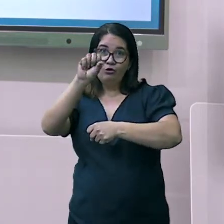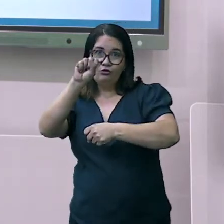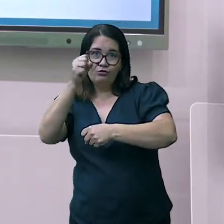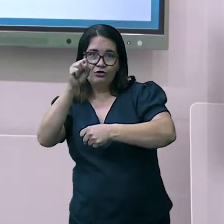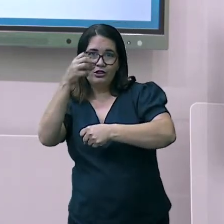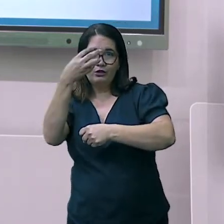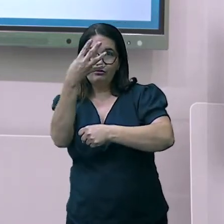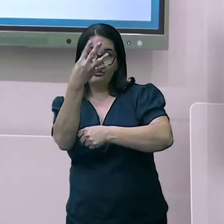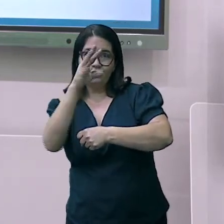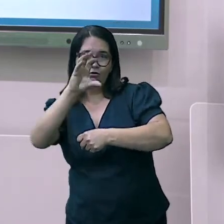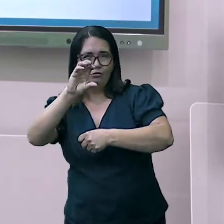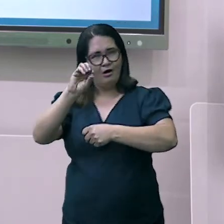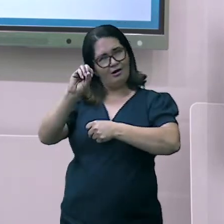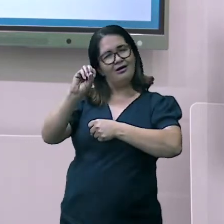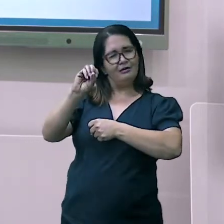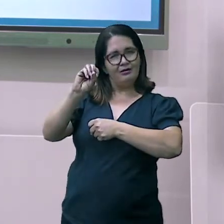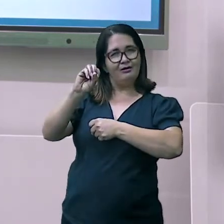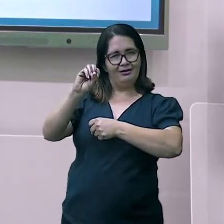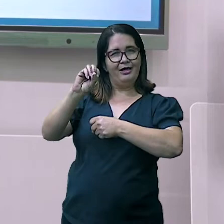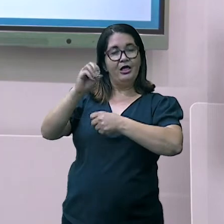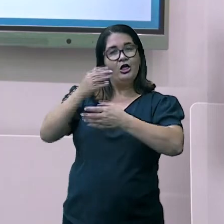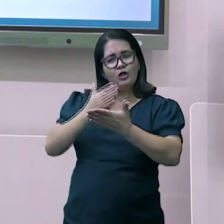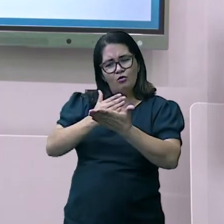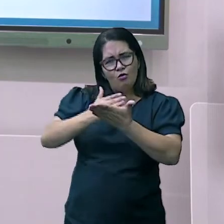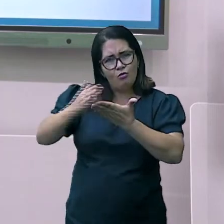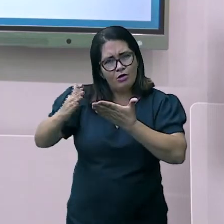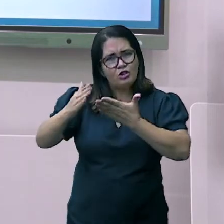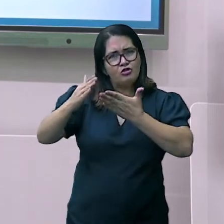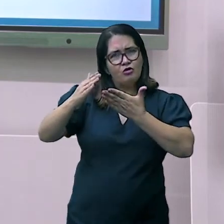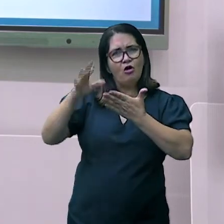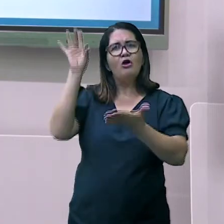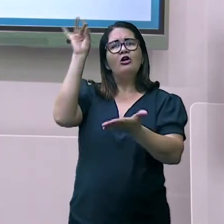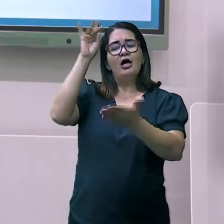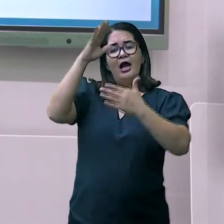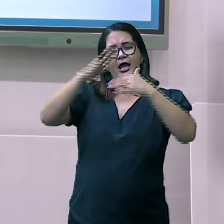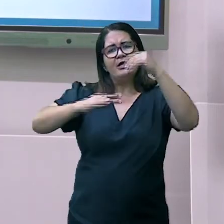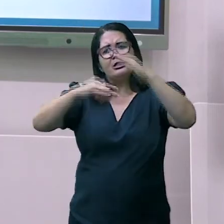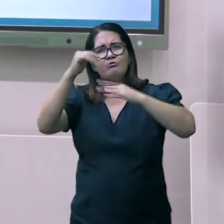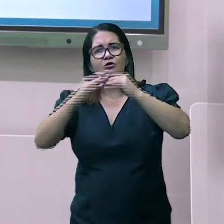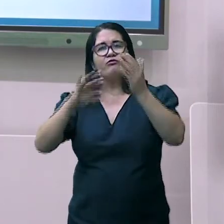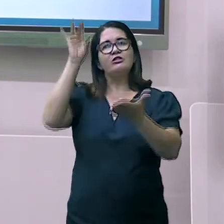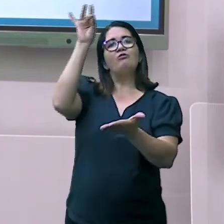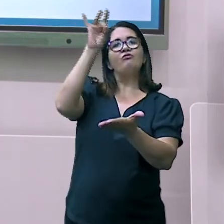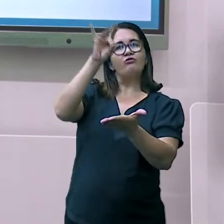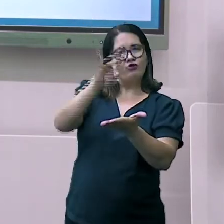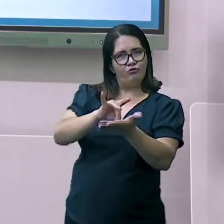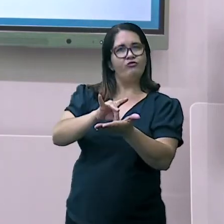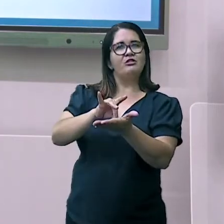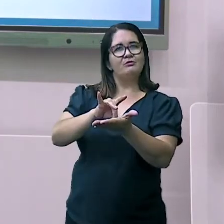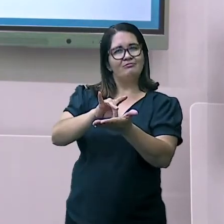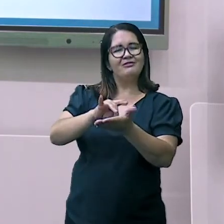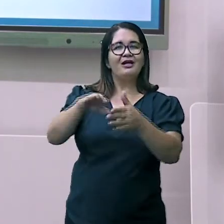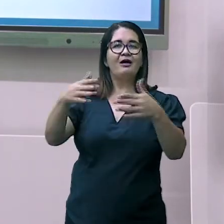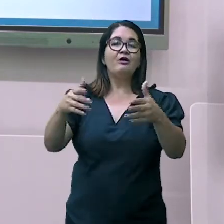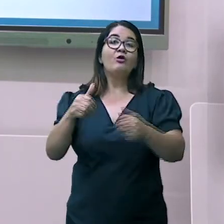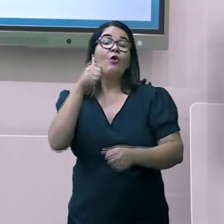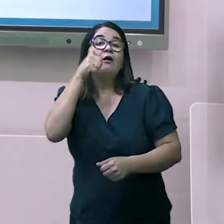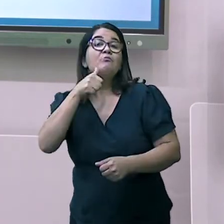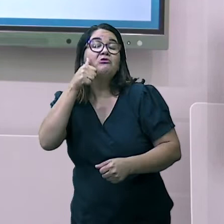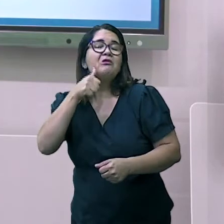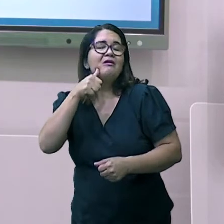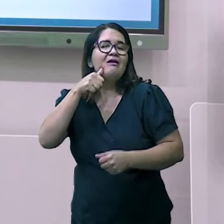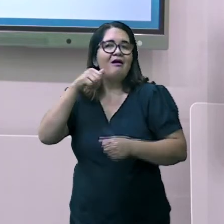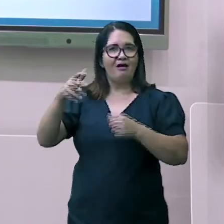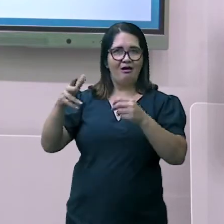1840, quando Florence Nightingale, uma mulher rica e muito religiosa, desenvolveu métodos